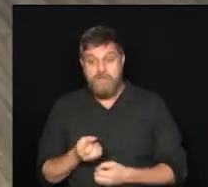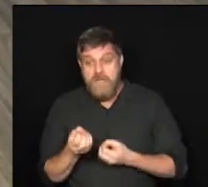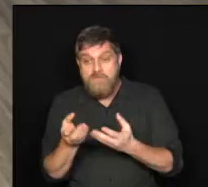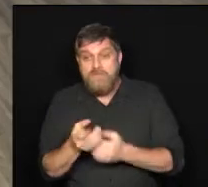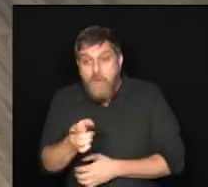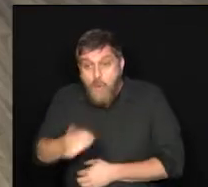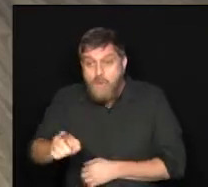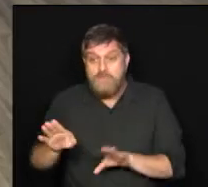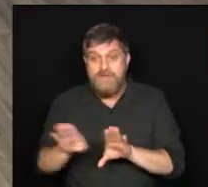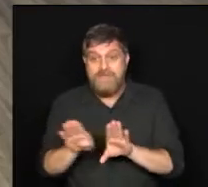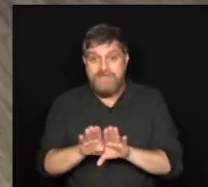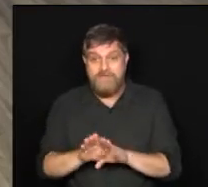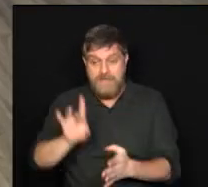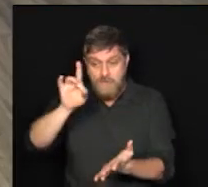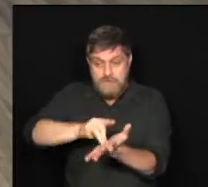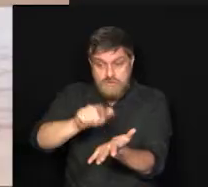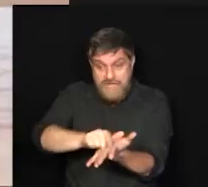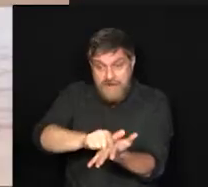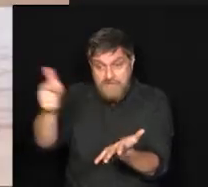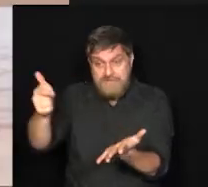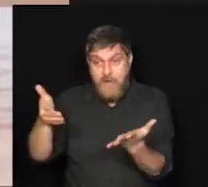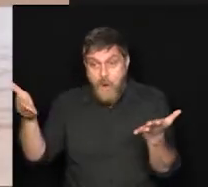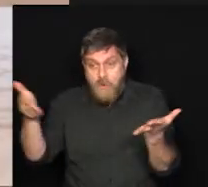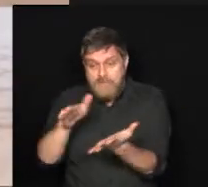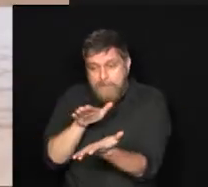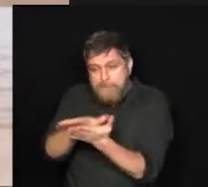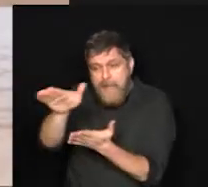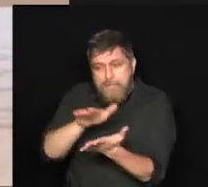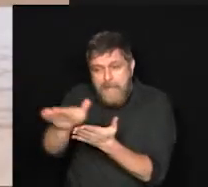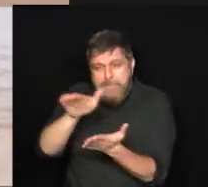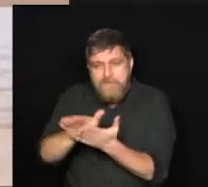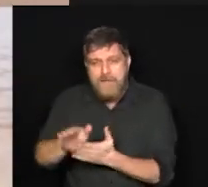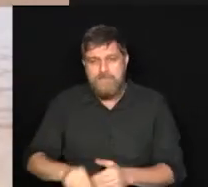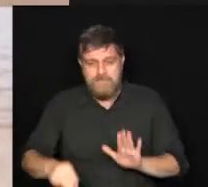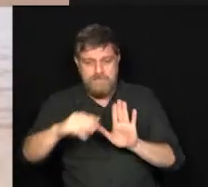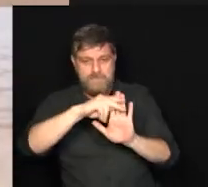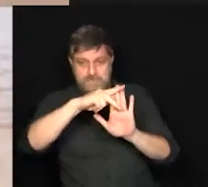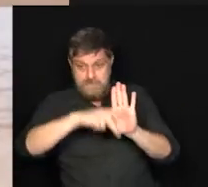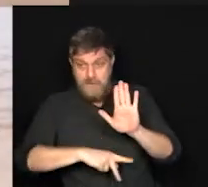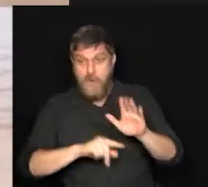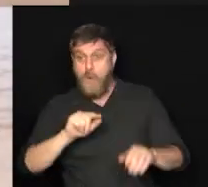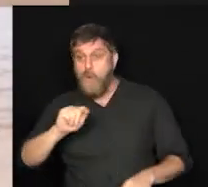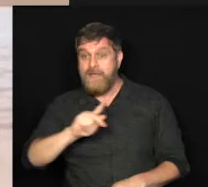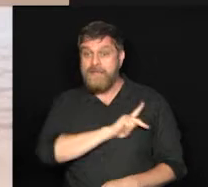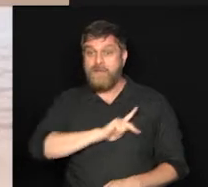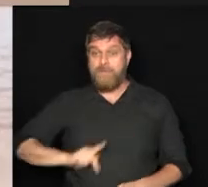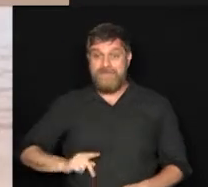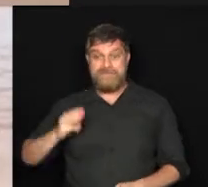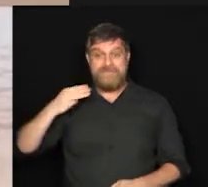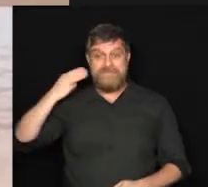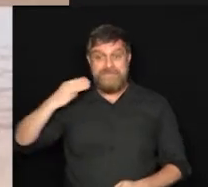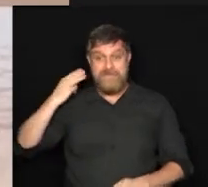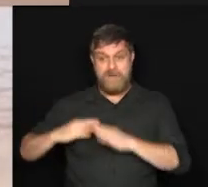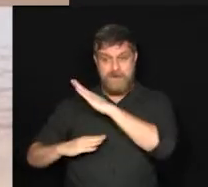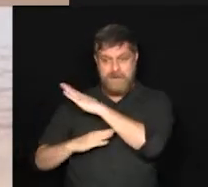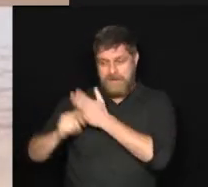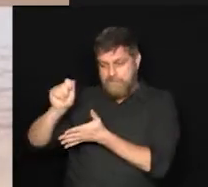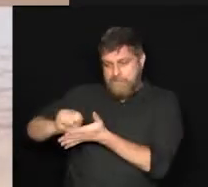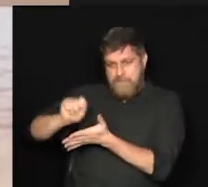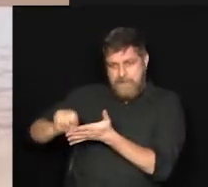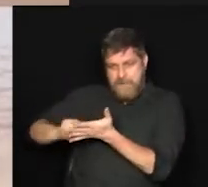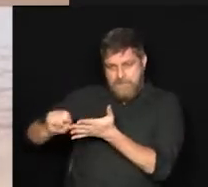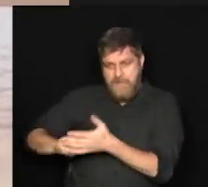foi publicado no Diário Oficial de hoje a portaria da presidência da Câmara, Gabriel, ampliando